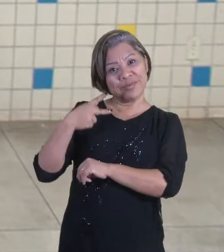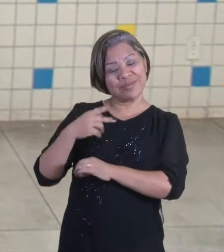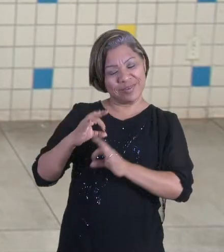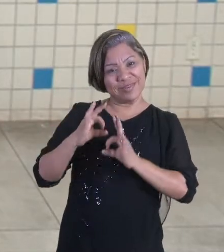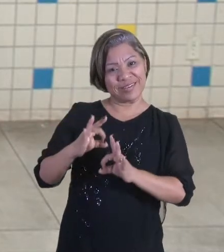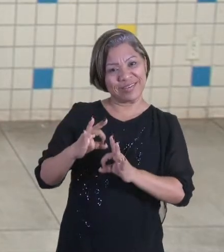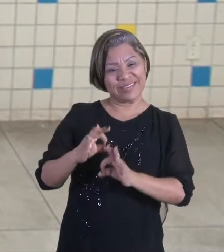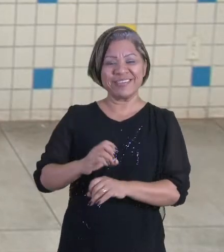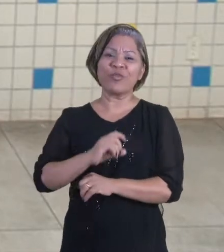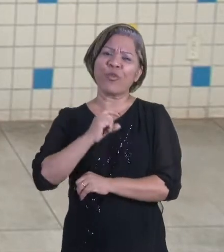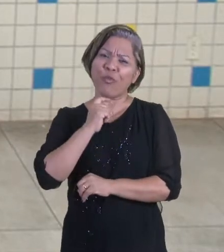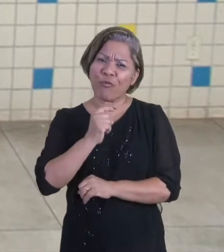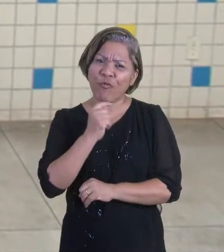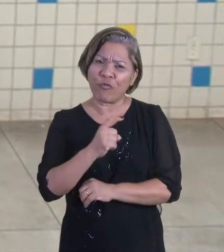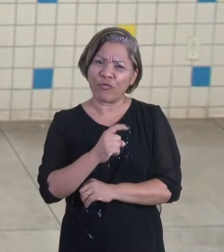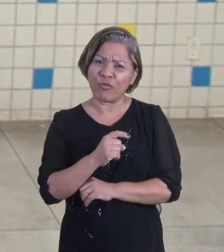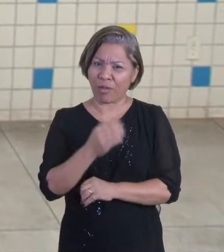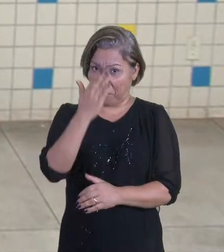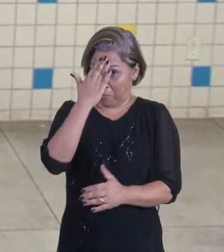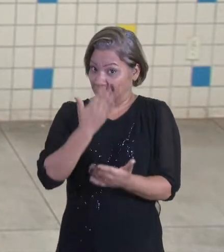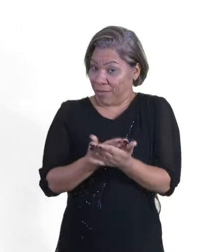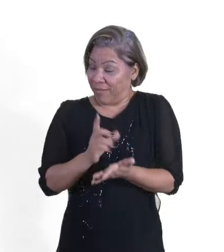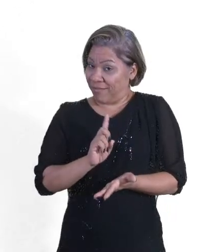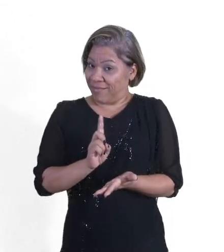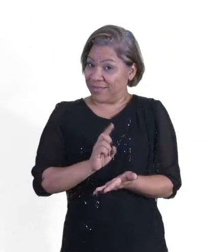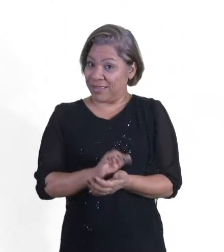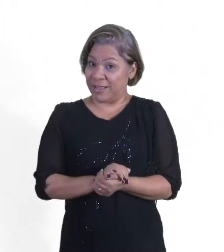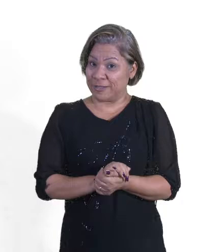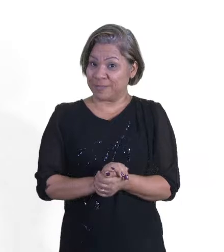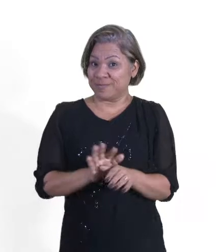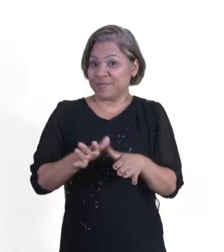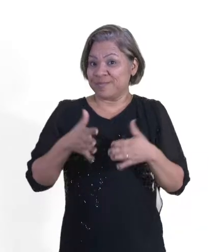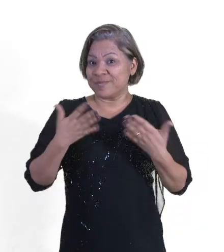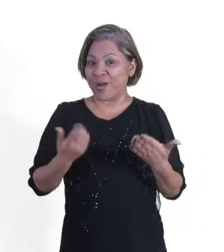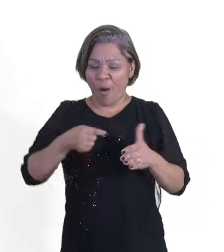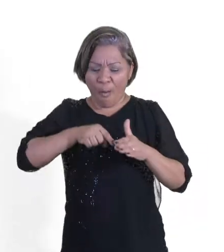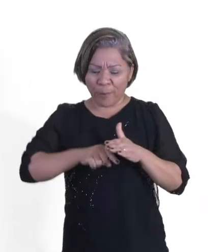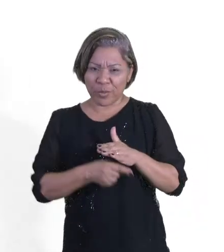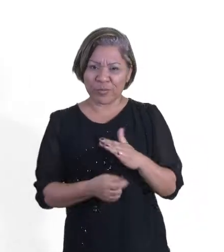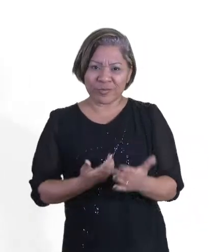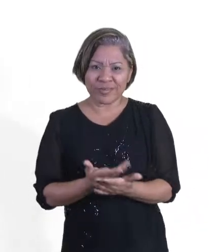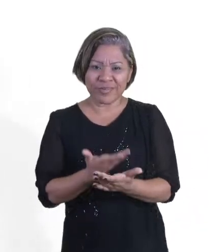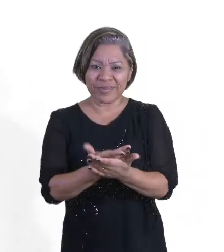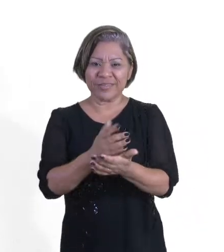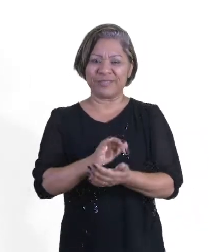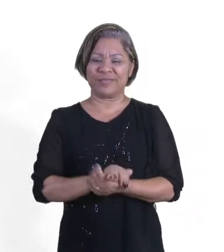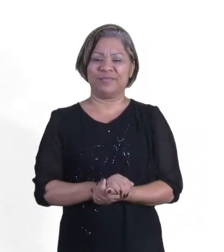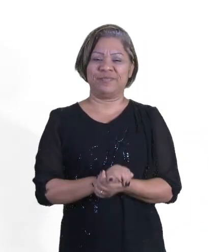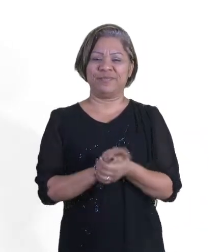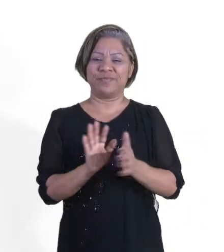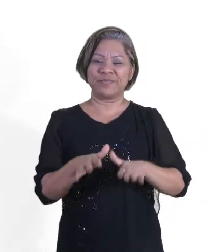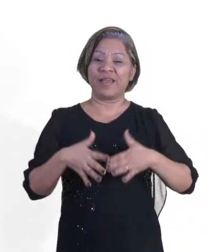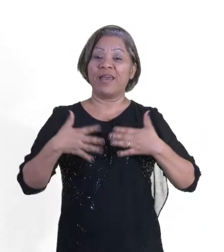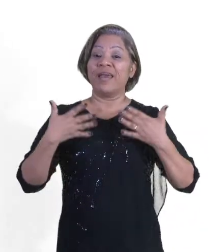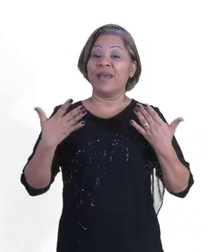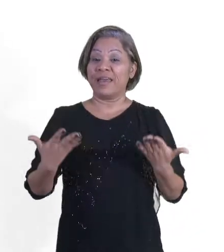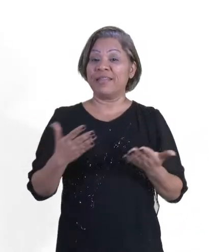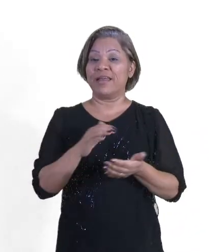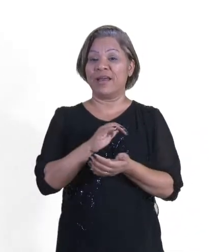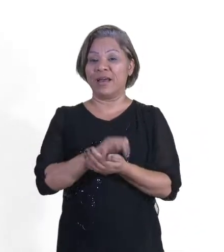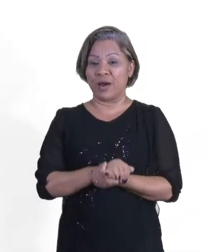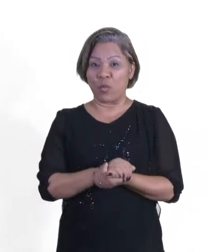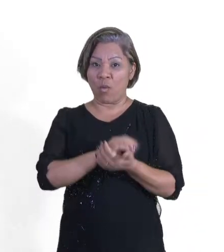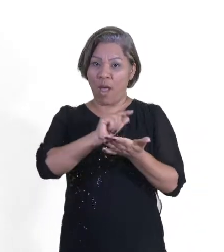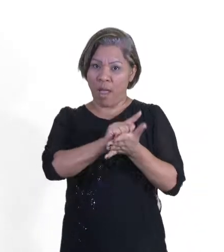Dúvidas até aqui? Acredito que não. Então vamos aprofundar mais os nossos estudos? Então, a crônica é um